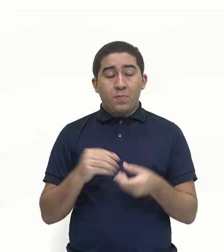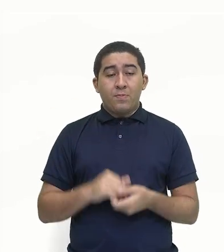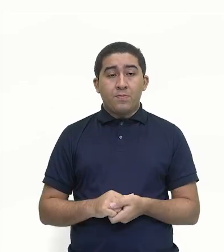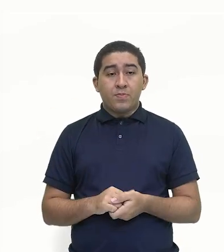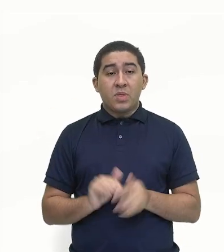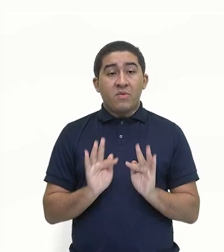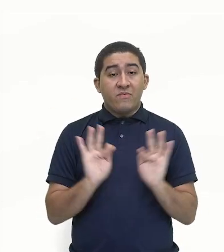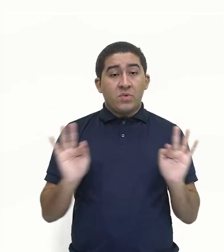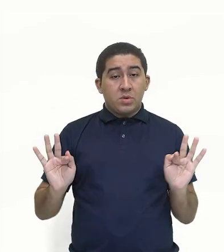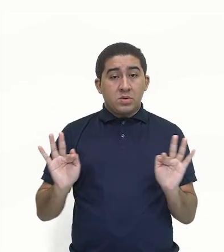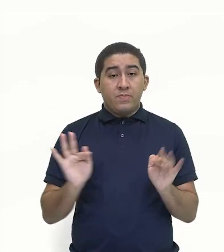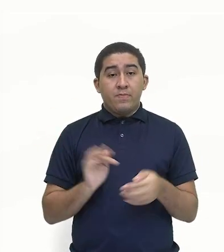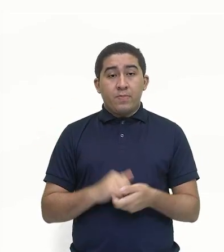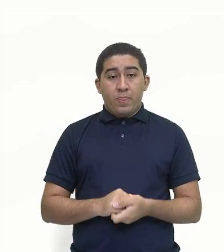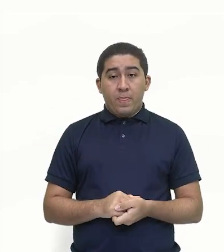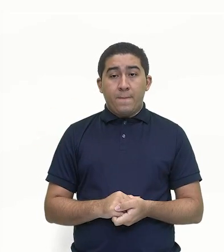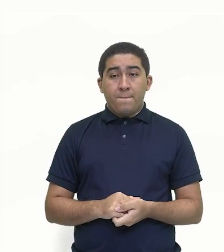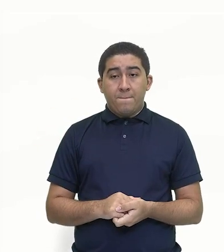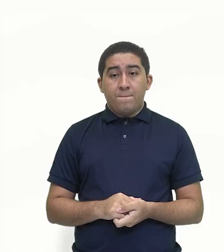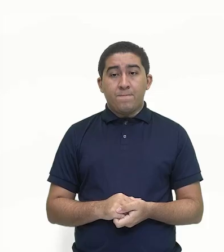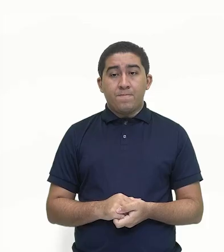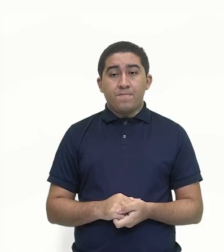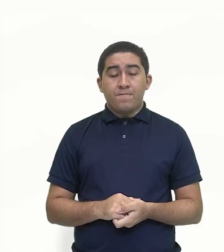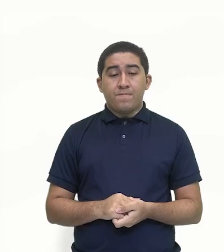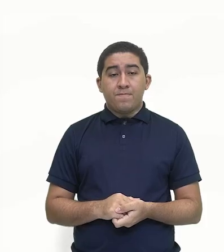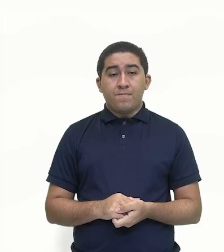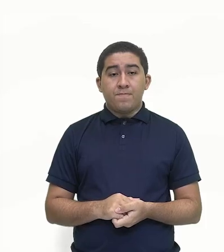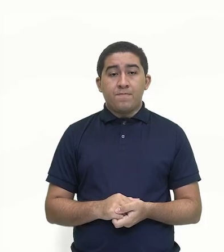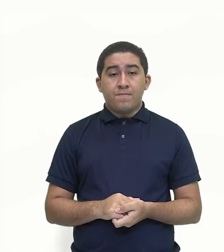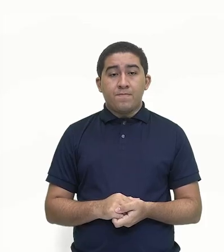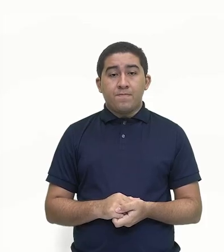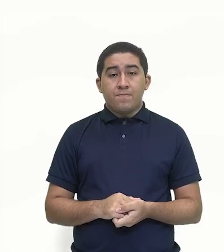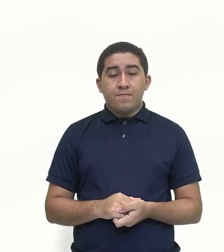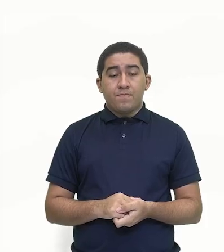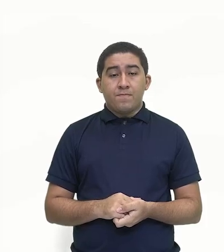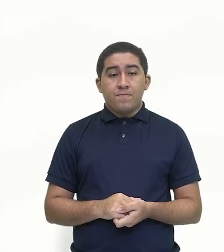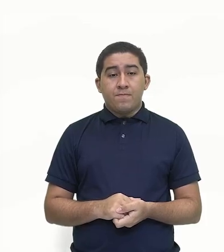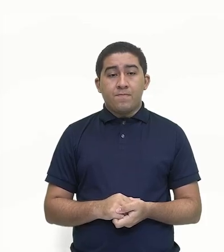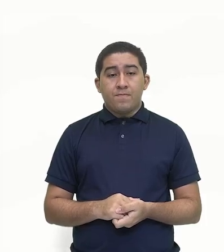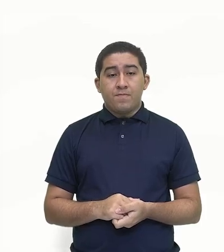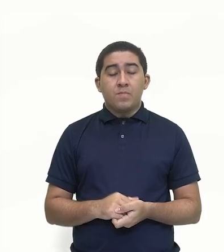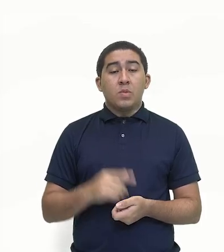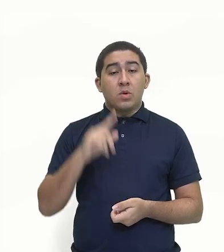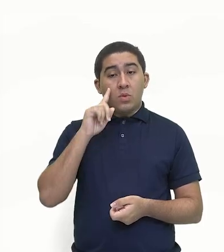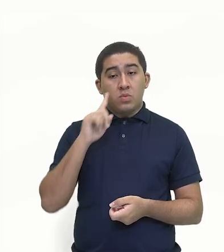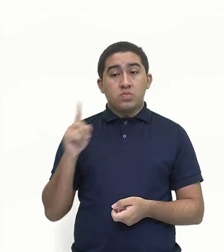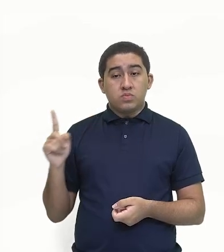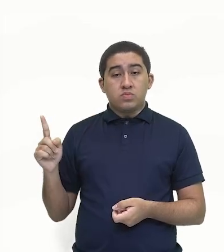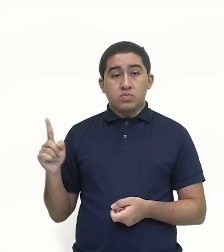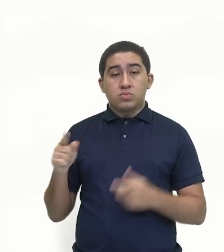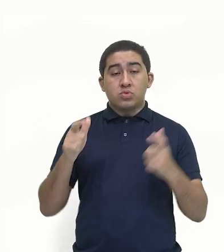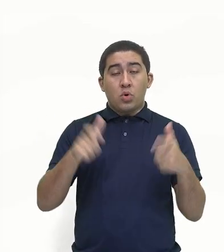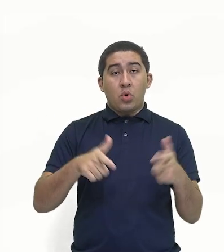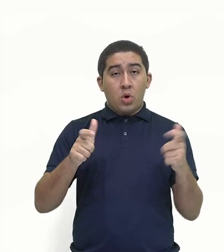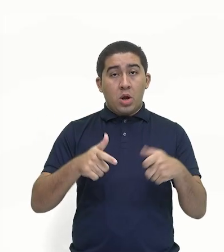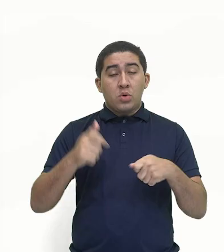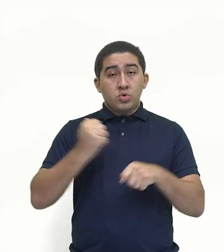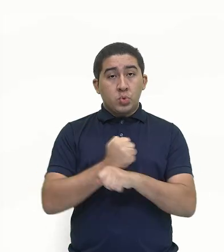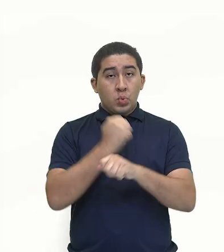uma frase. A construction site is, olha só, um local